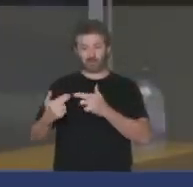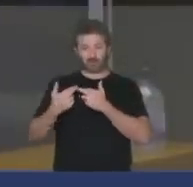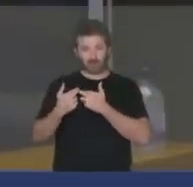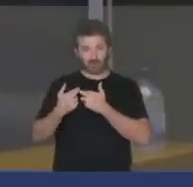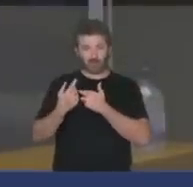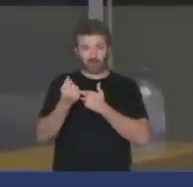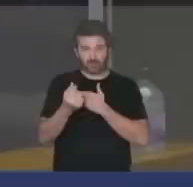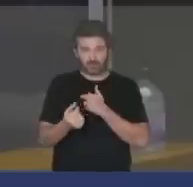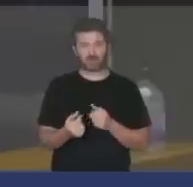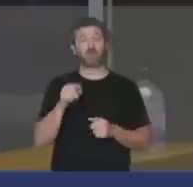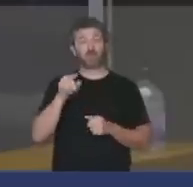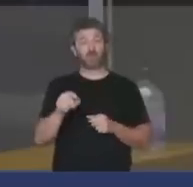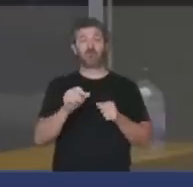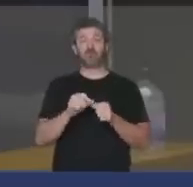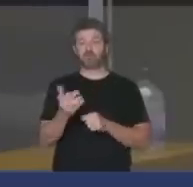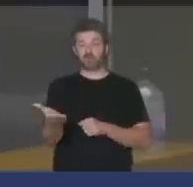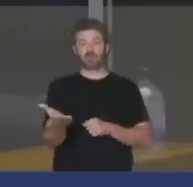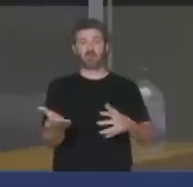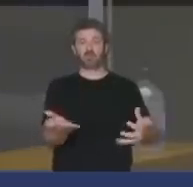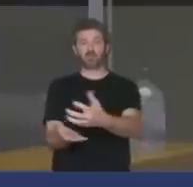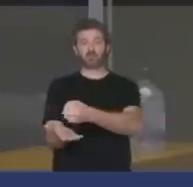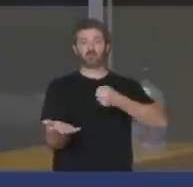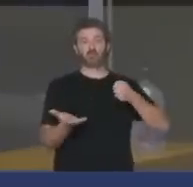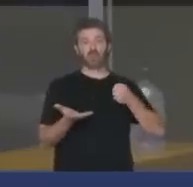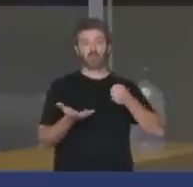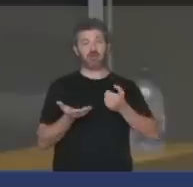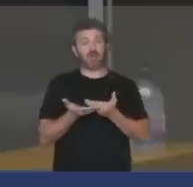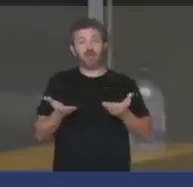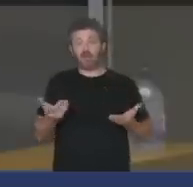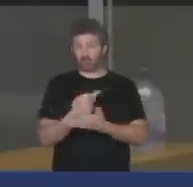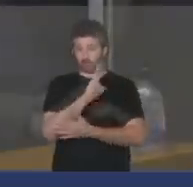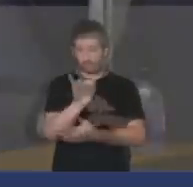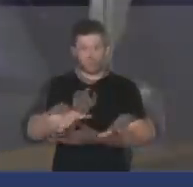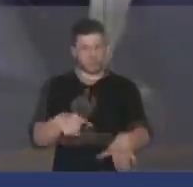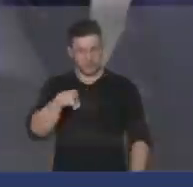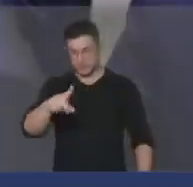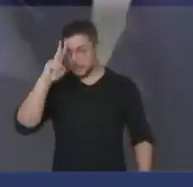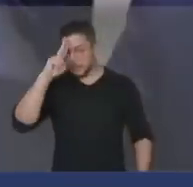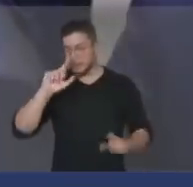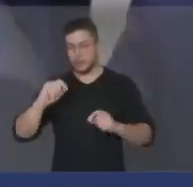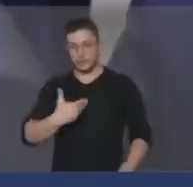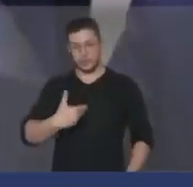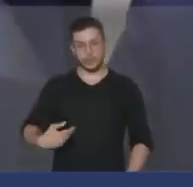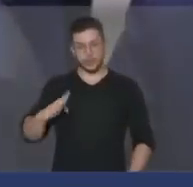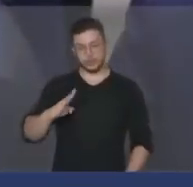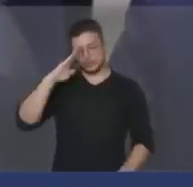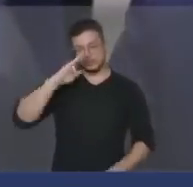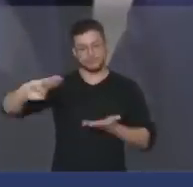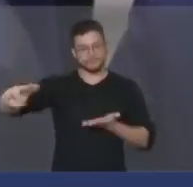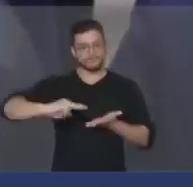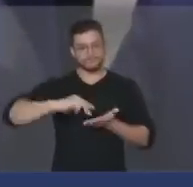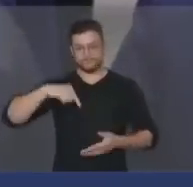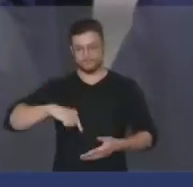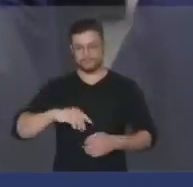com responsabilidade fiscal, você dá com a mão e retira com a outra. É isso que vai acontecer. O governo Bolsonaro mandou uma mensagem para essa